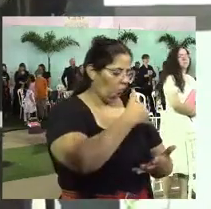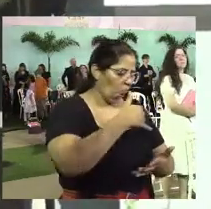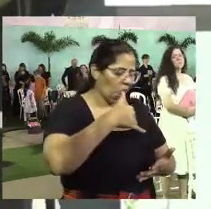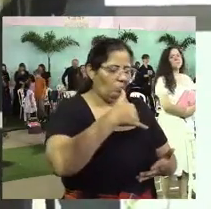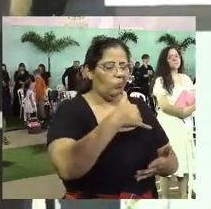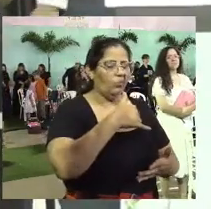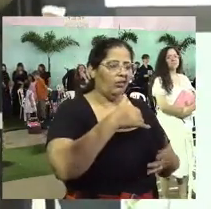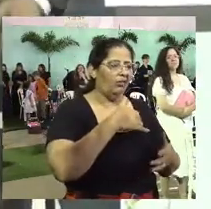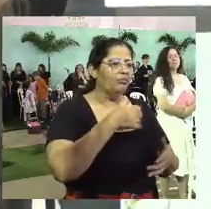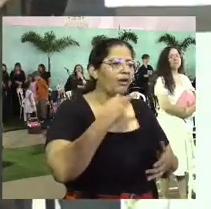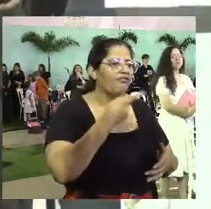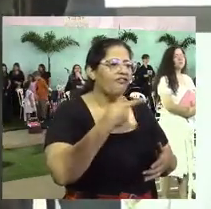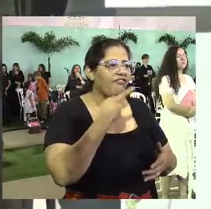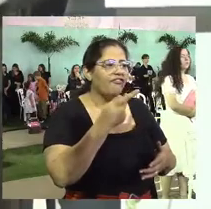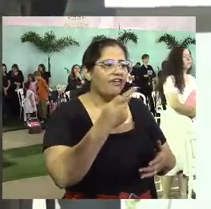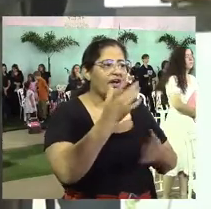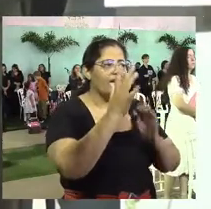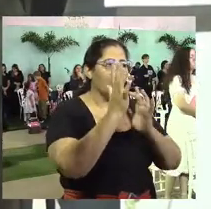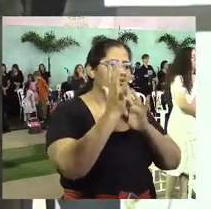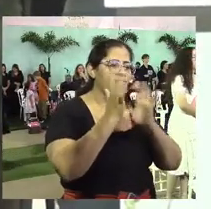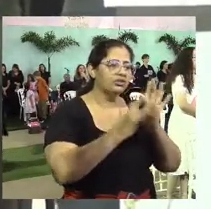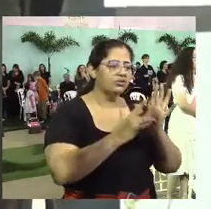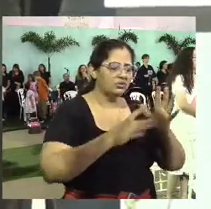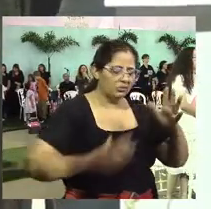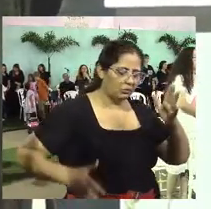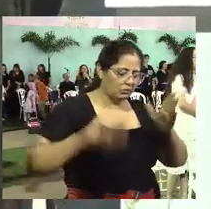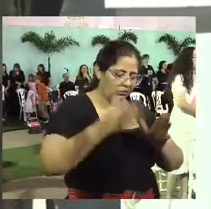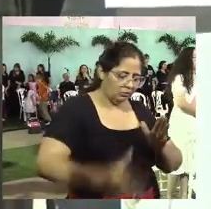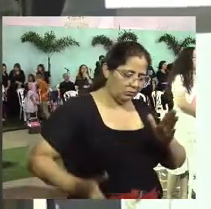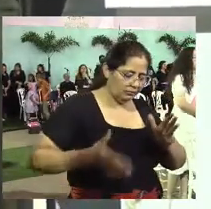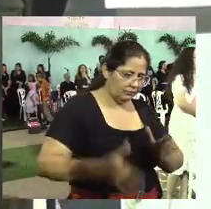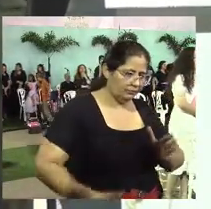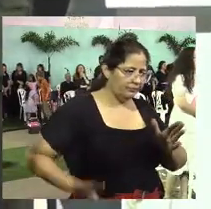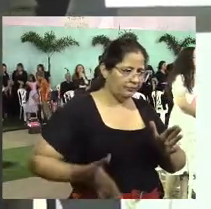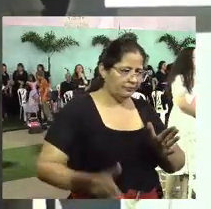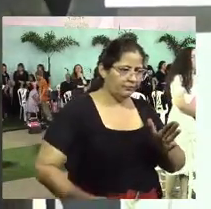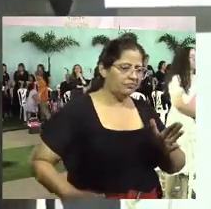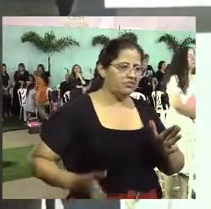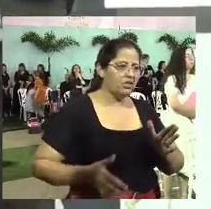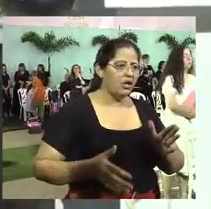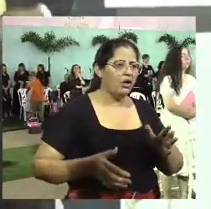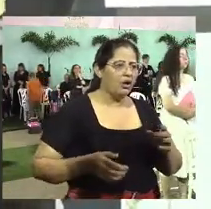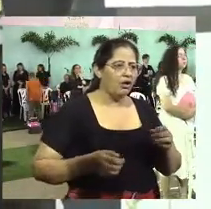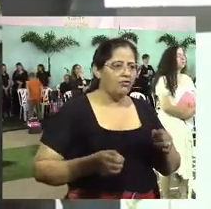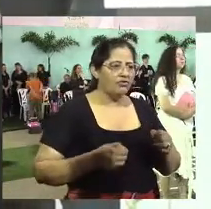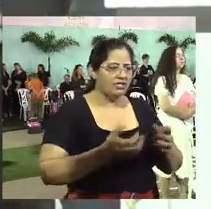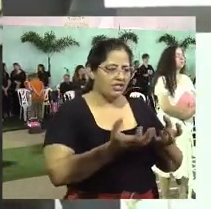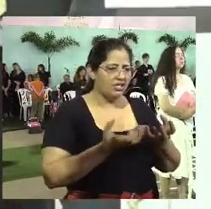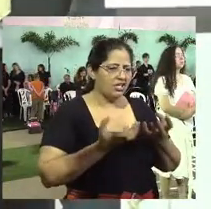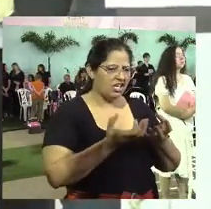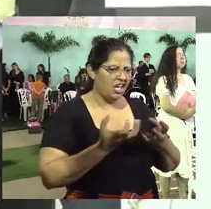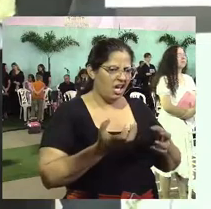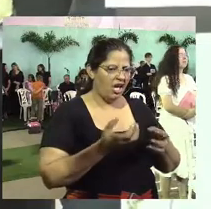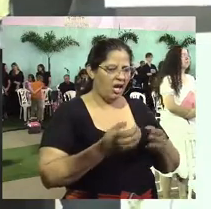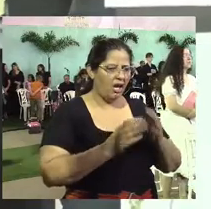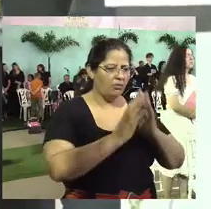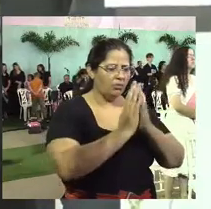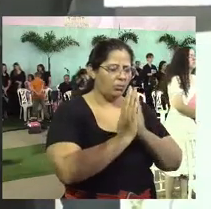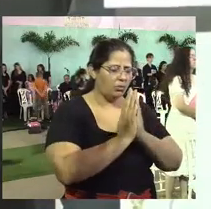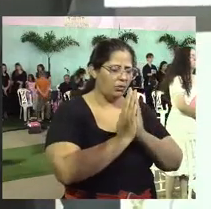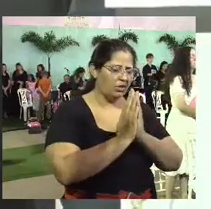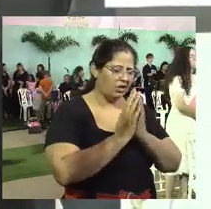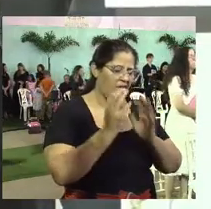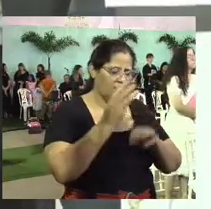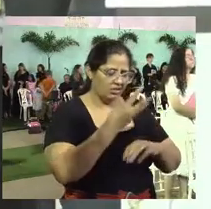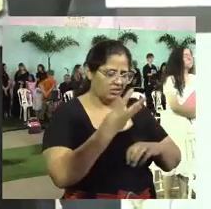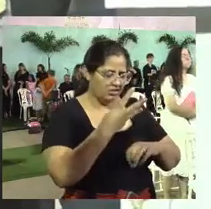você que é orar e ver paralítico levantar de cadeira de roda você tá decidida a partir de hoje a orar 3 horas por dia orar de madrugada